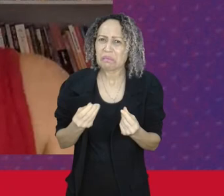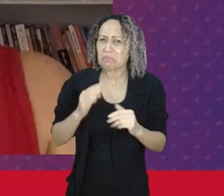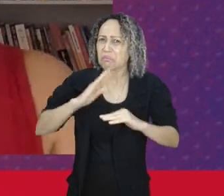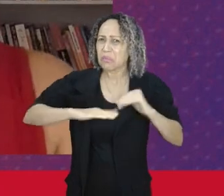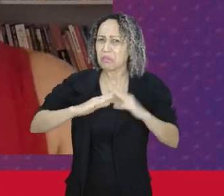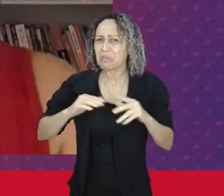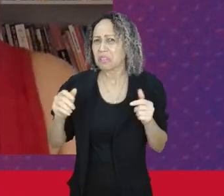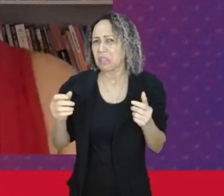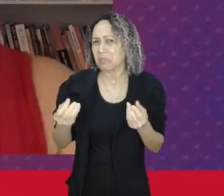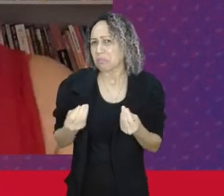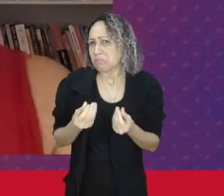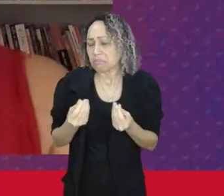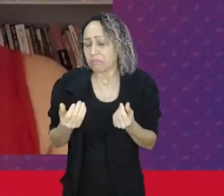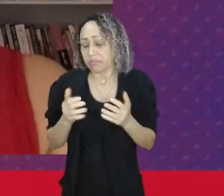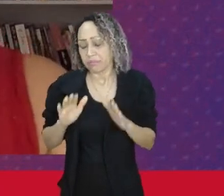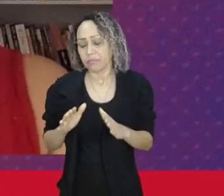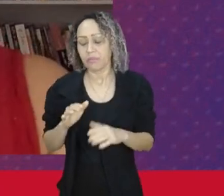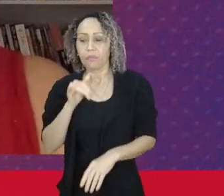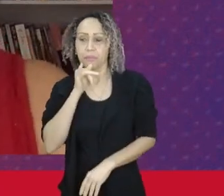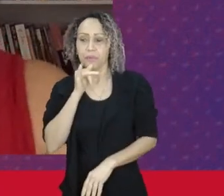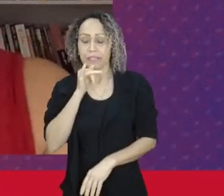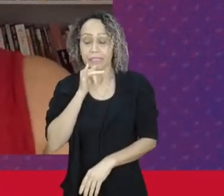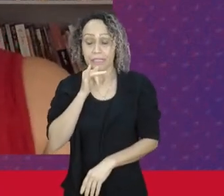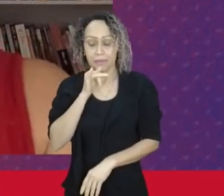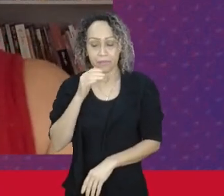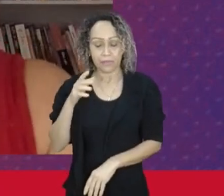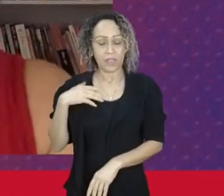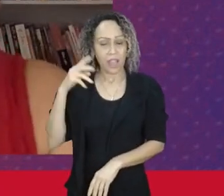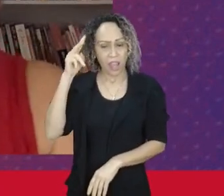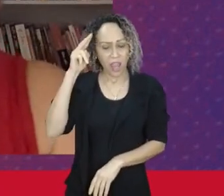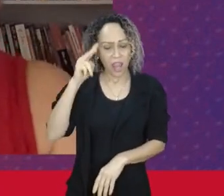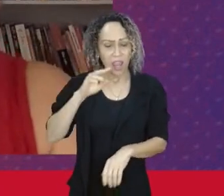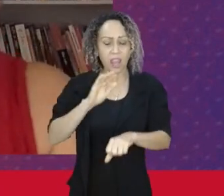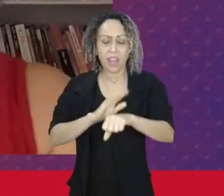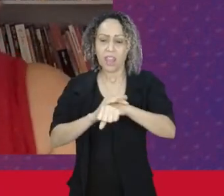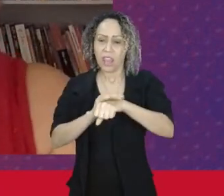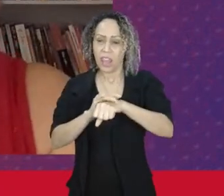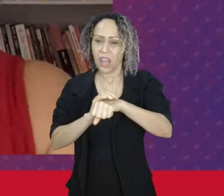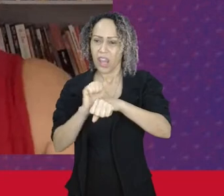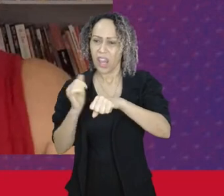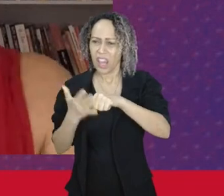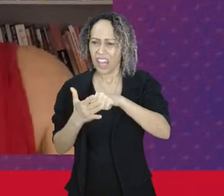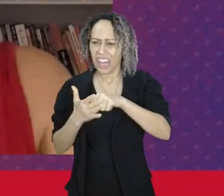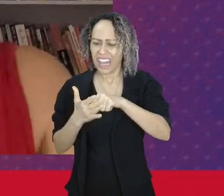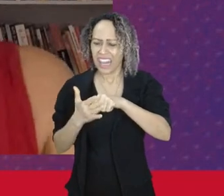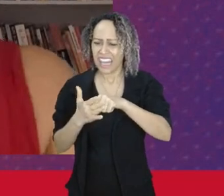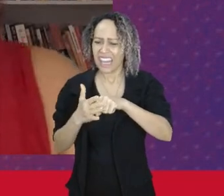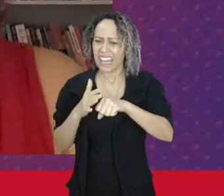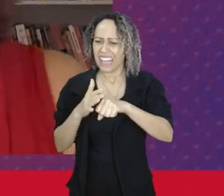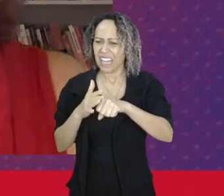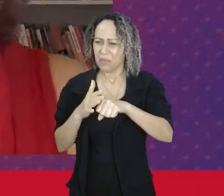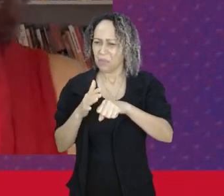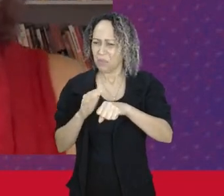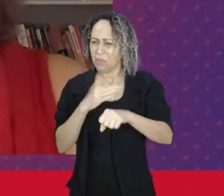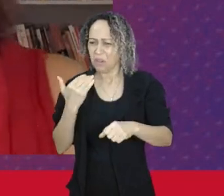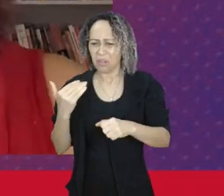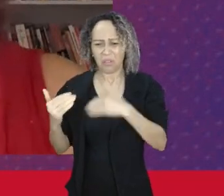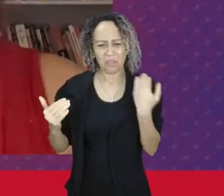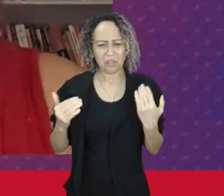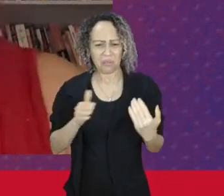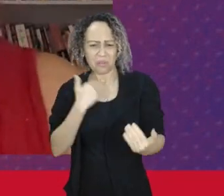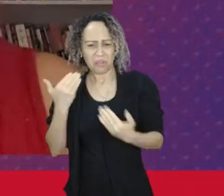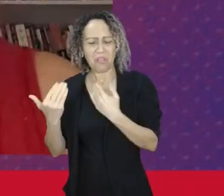vê isso, por exemplo, nas mortes de Covid. As empregadas foram a terceira